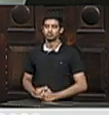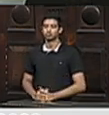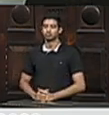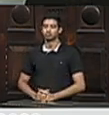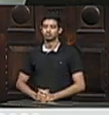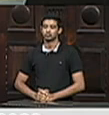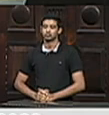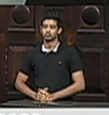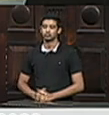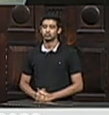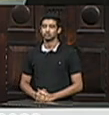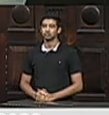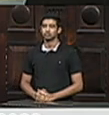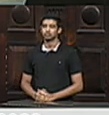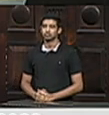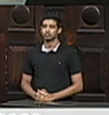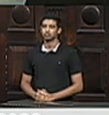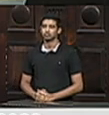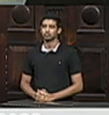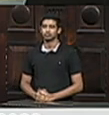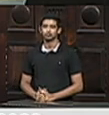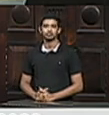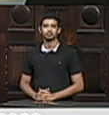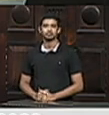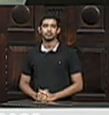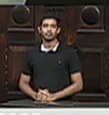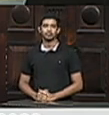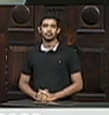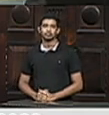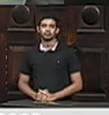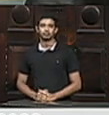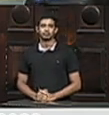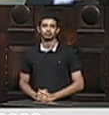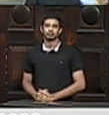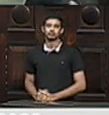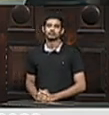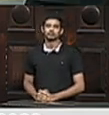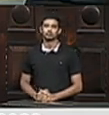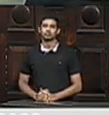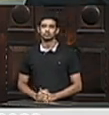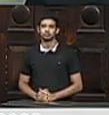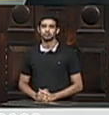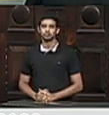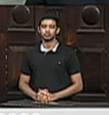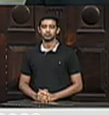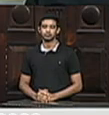setor patronal em detrimento dos direitos e das aspirações da classe trabalhadora. Muito obrigado.